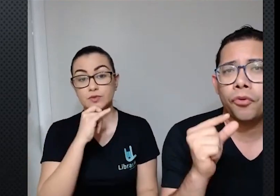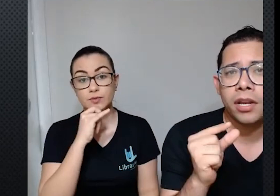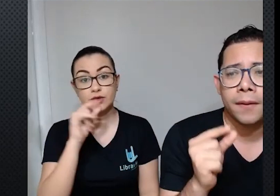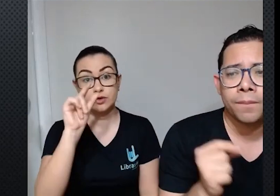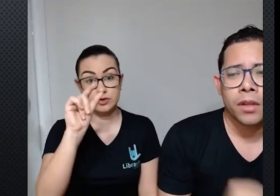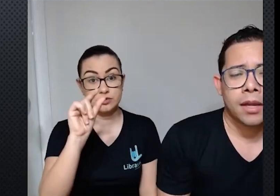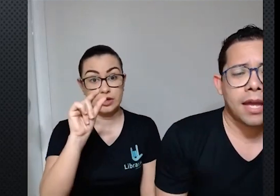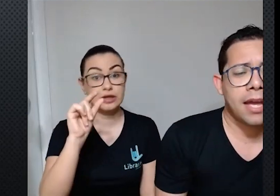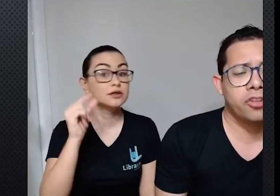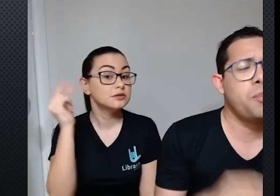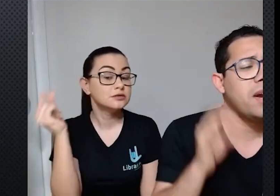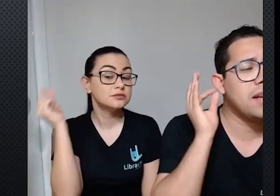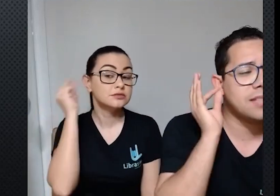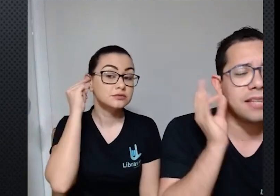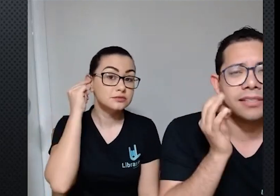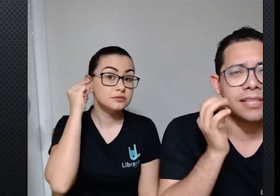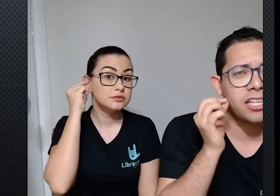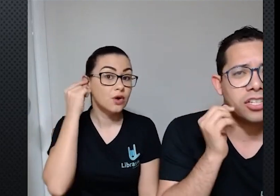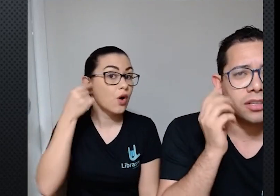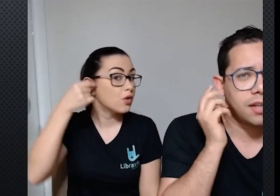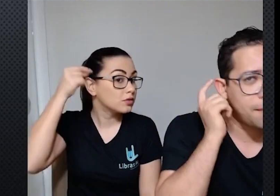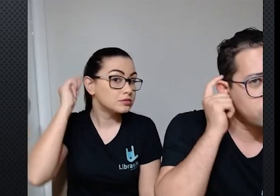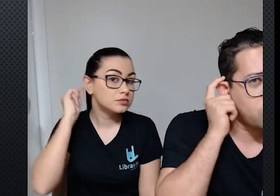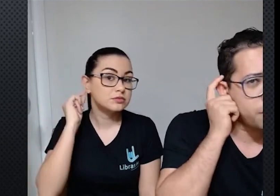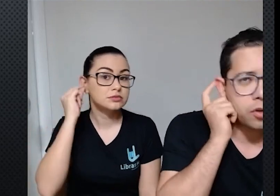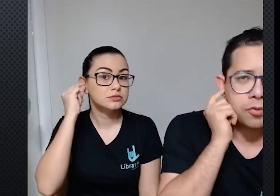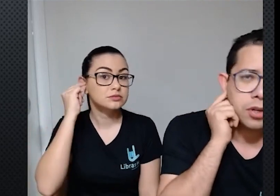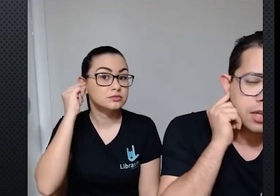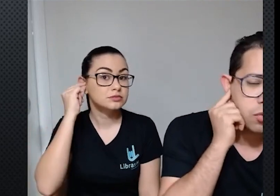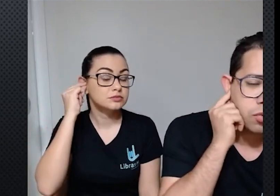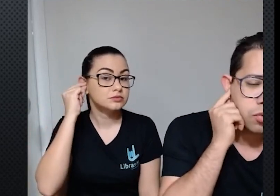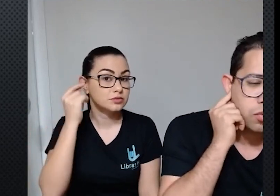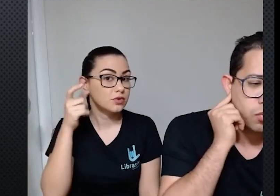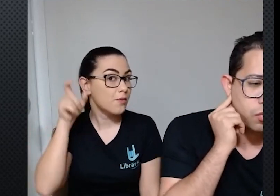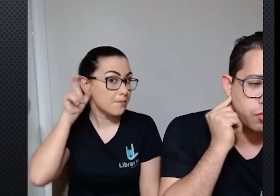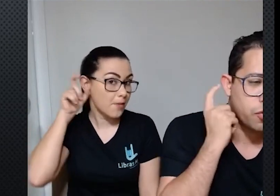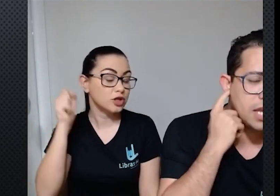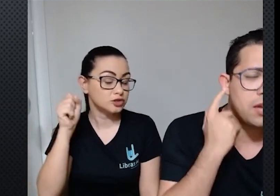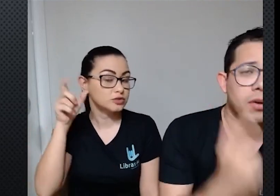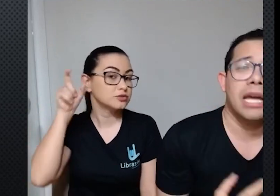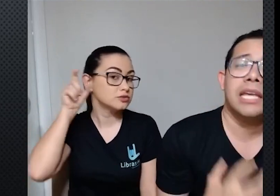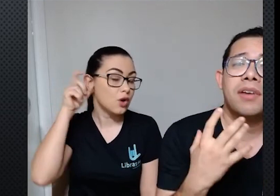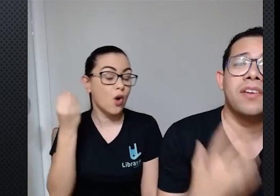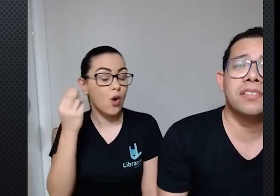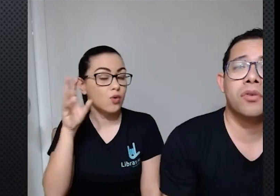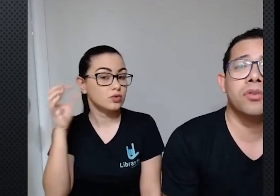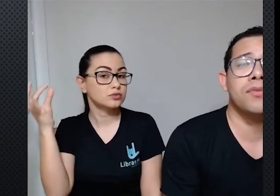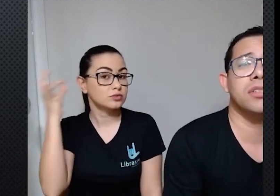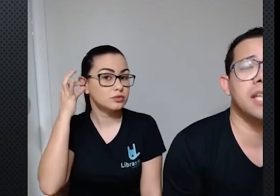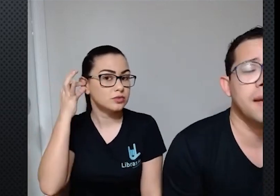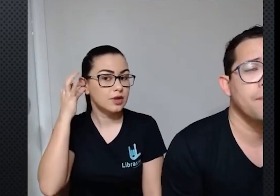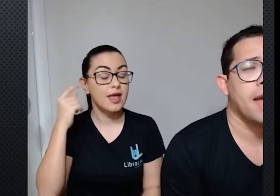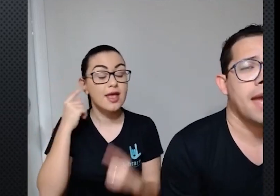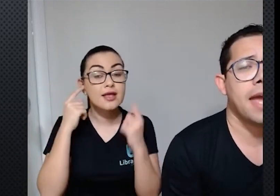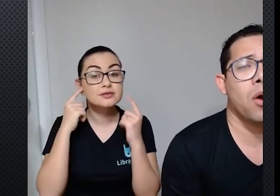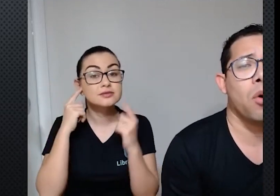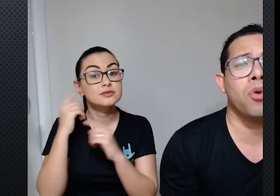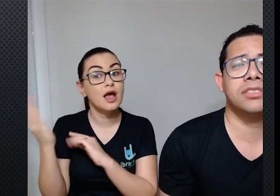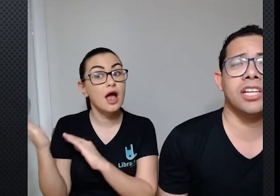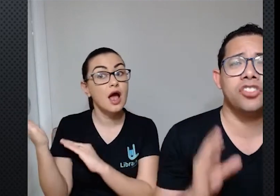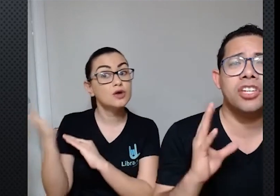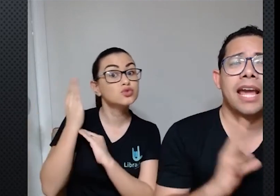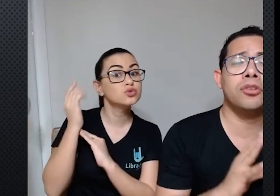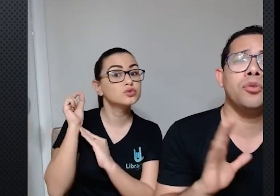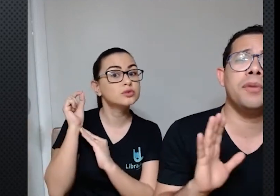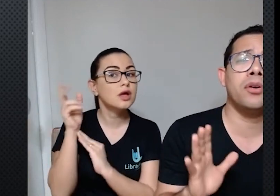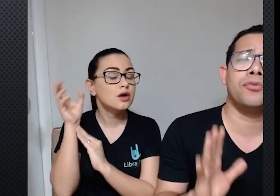não, um fone, tipo aqueles headset, né? Mas só o microfone, o foninho, que vai fazer com que você